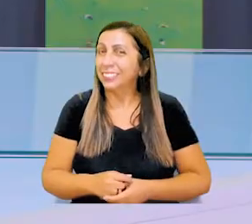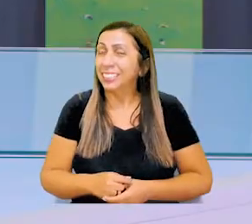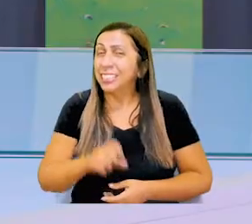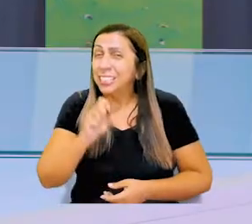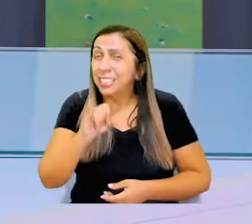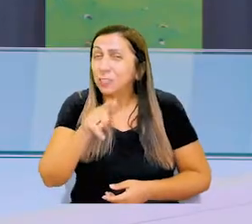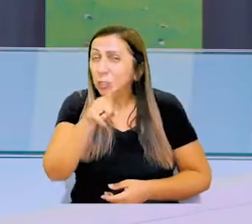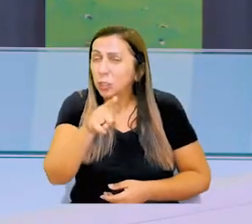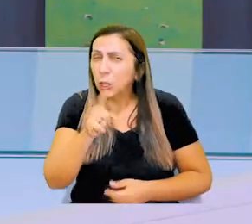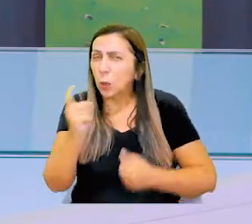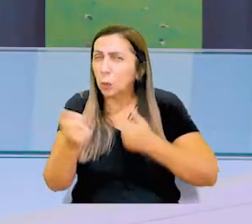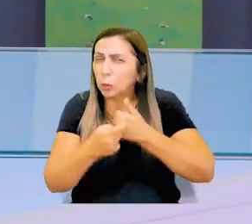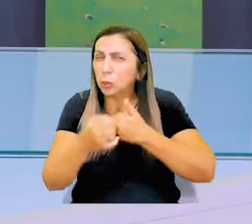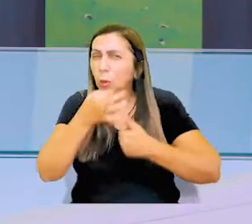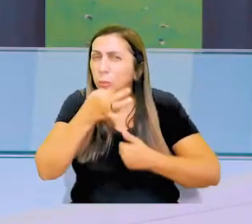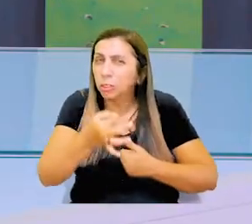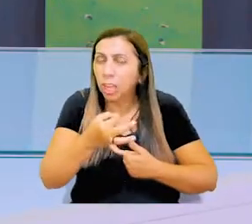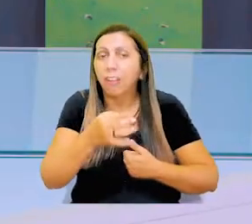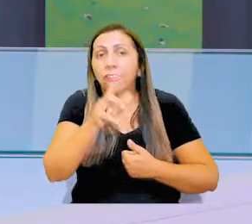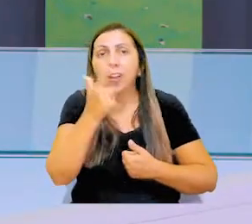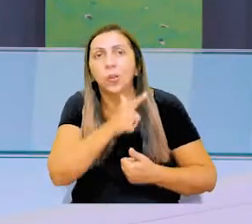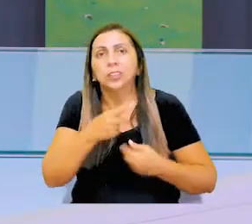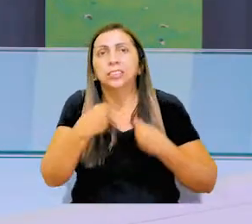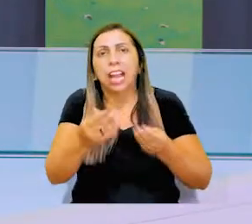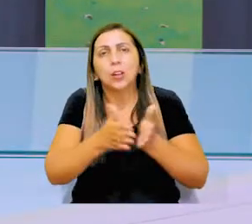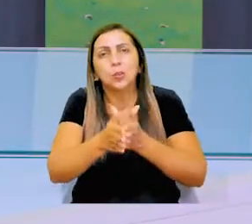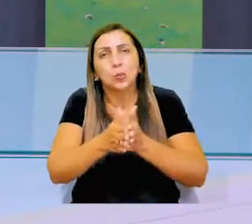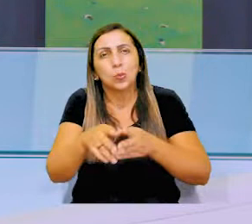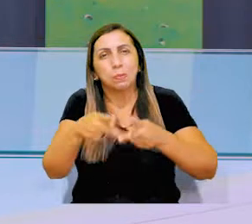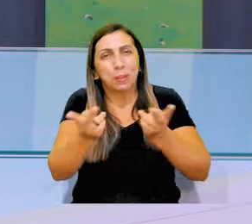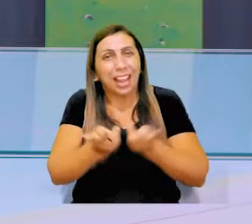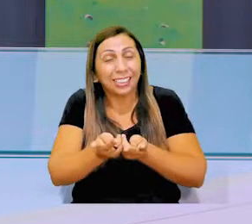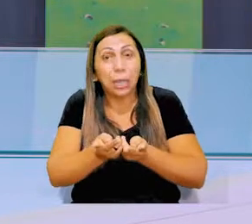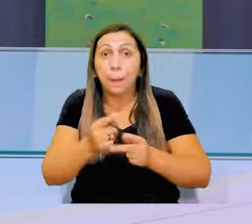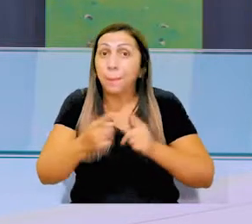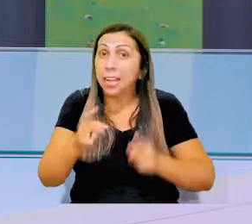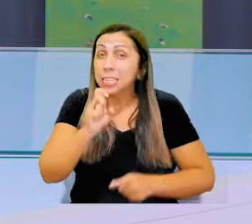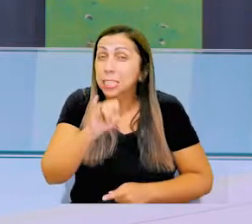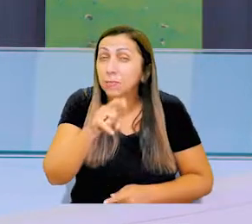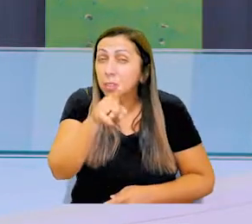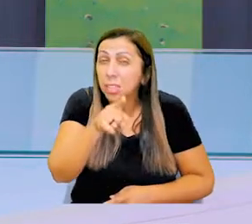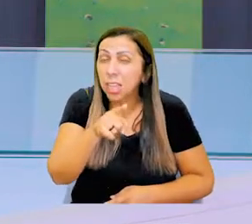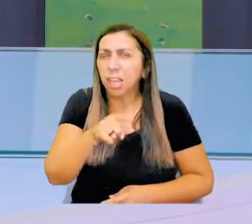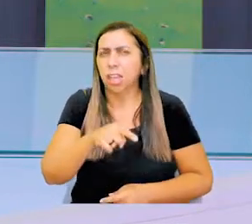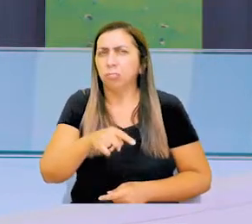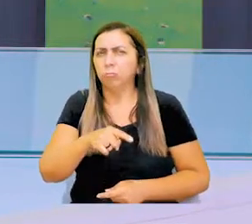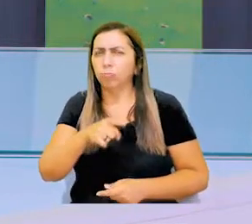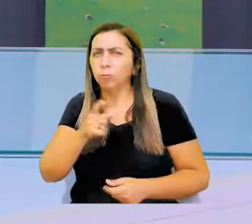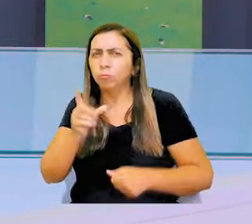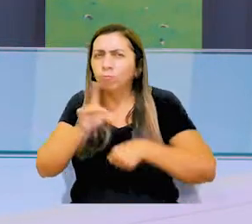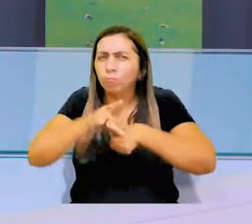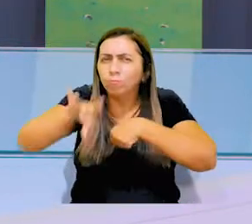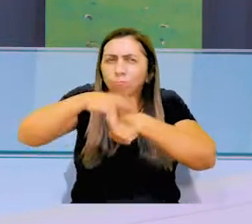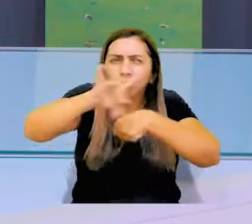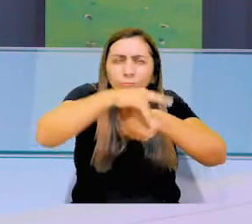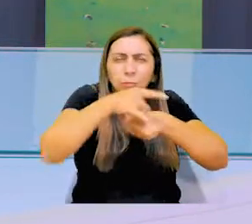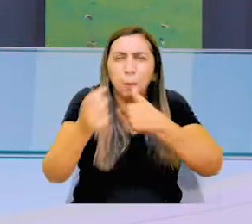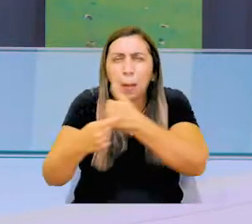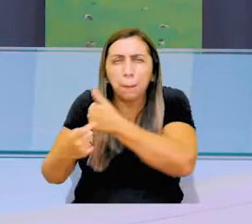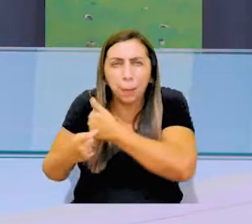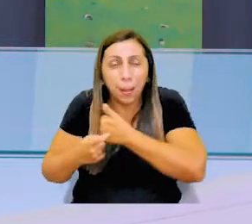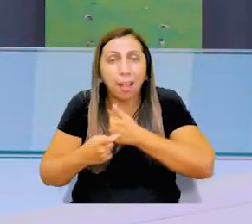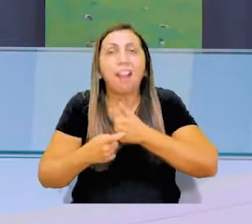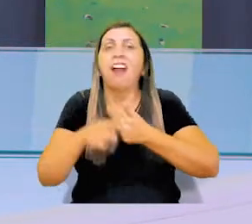filho. Se você curtir e comentar, você vai ganhar uma pratada de cuscuz. Agora, se você compartilhar e